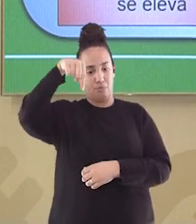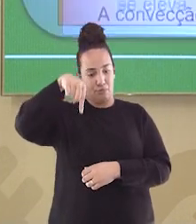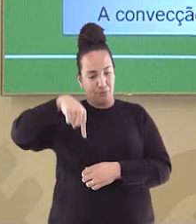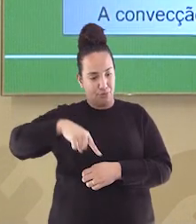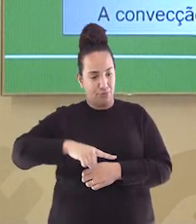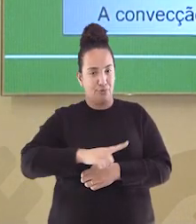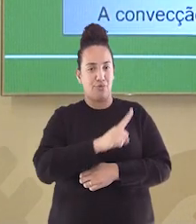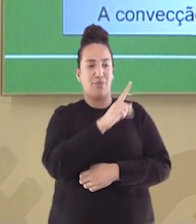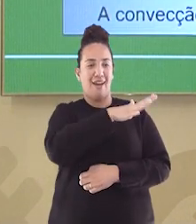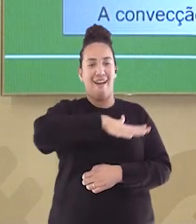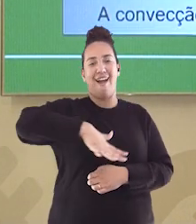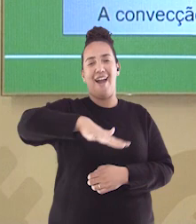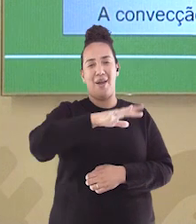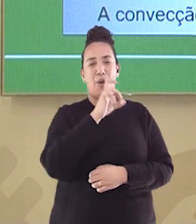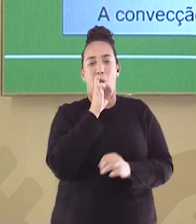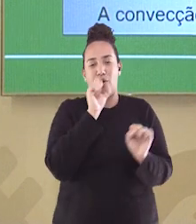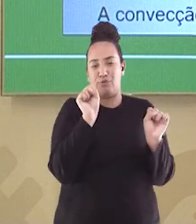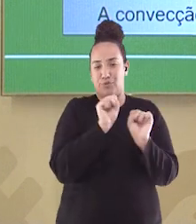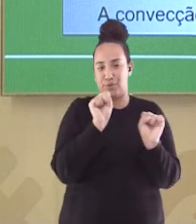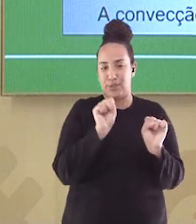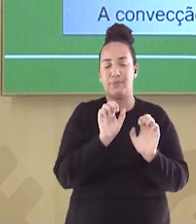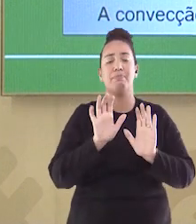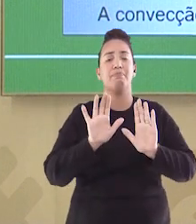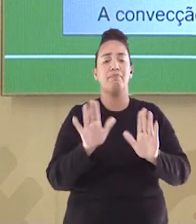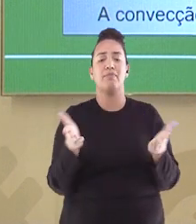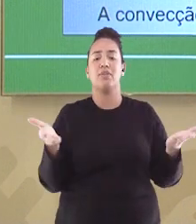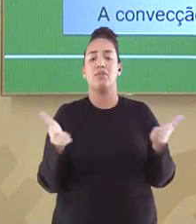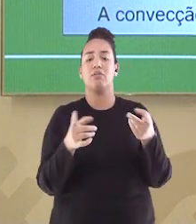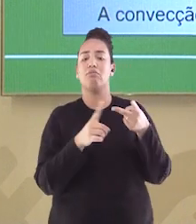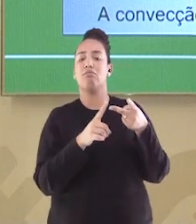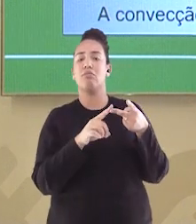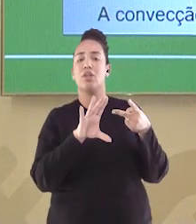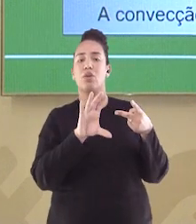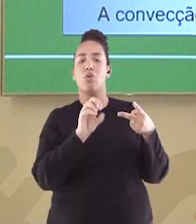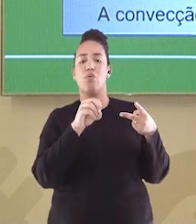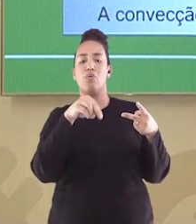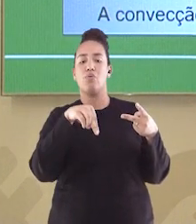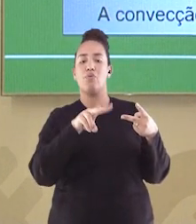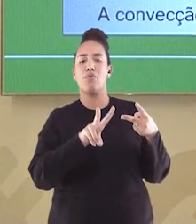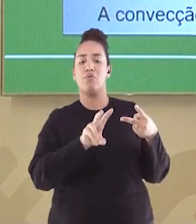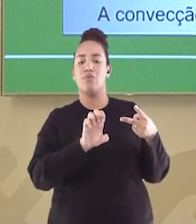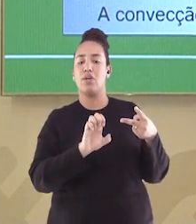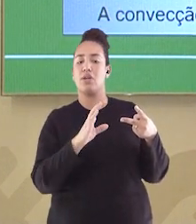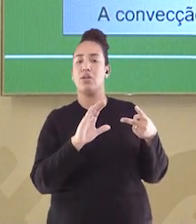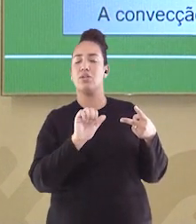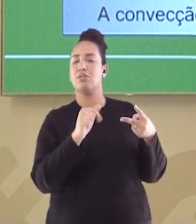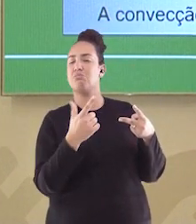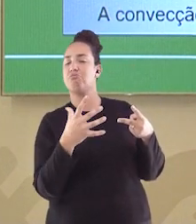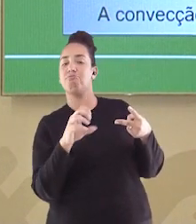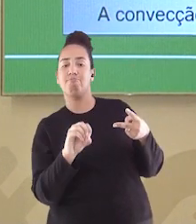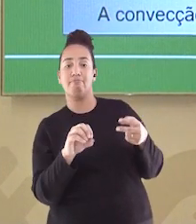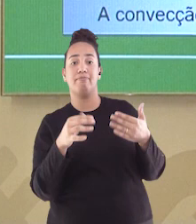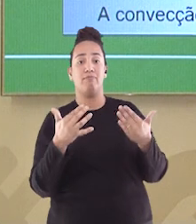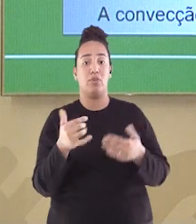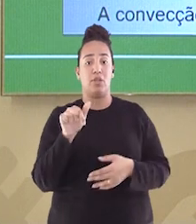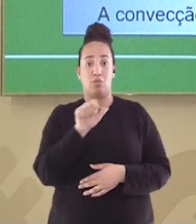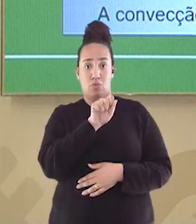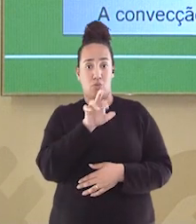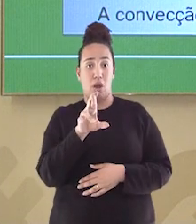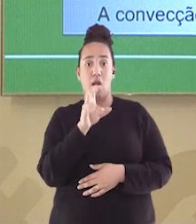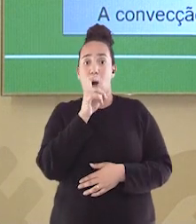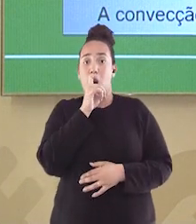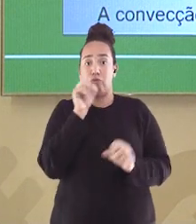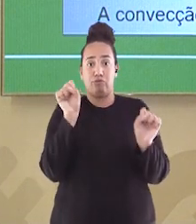e a convecção? Bom, aqui a gente tem um esquema para que a gente possa entender melhor. Quando o ar frio do ar-condicionado